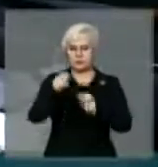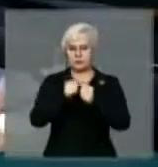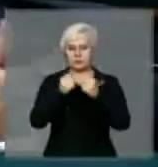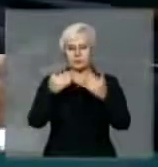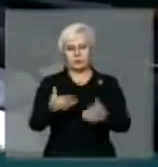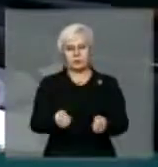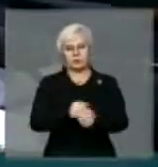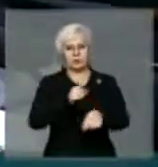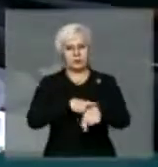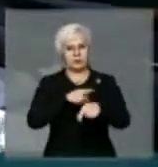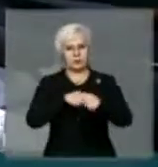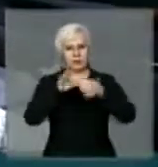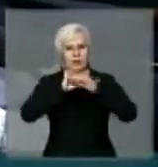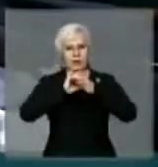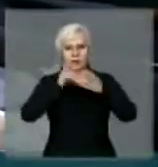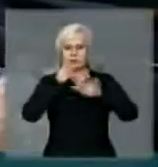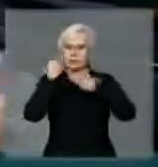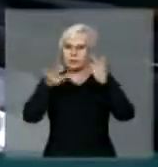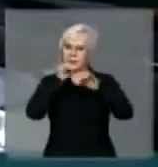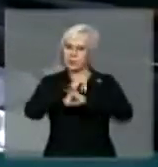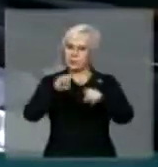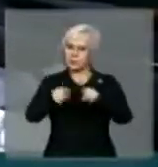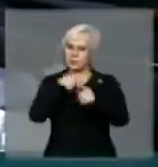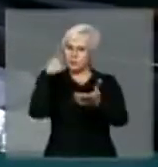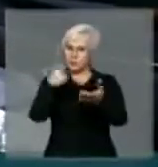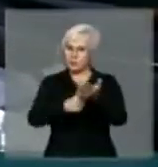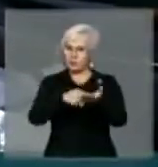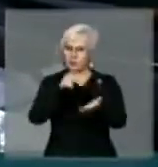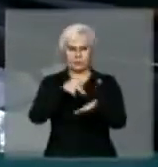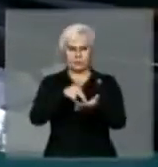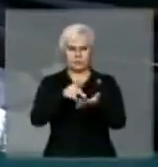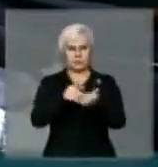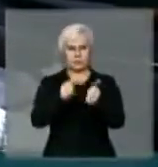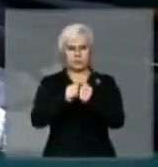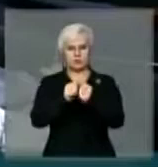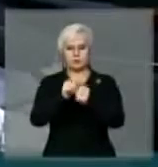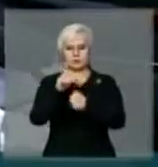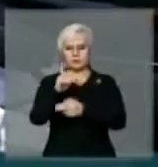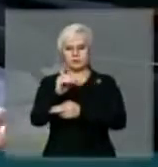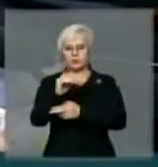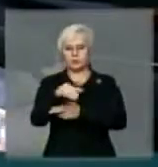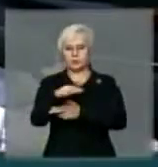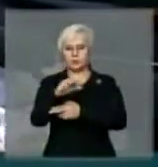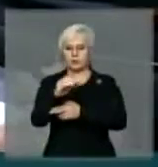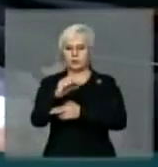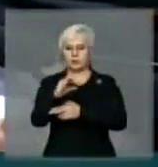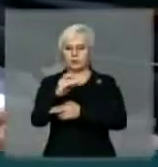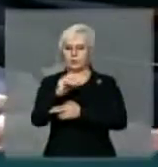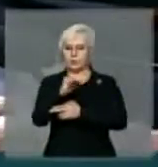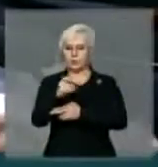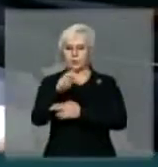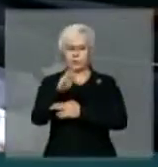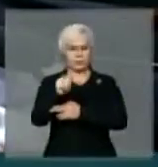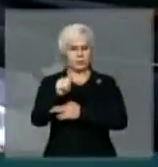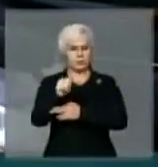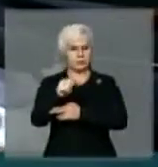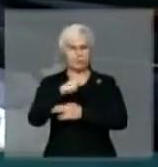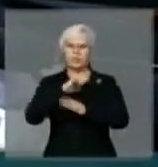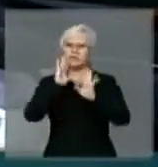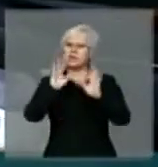de liberdade de expressão e de compromisso real com a democracia. Está claro, e foi dito